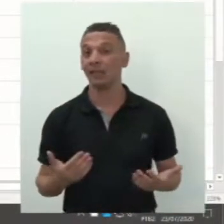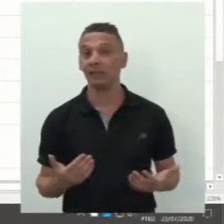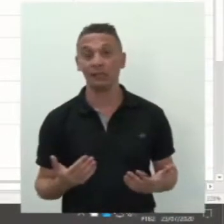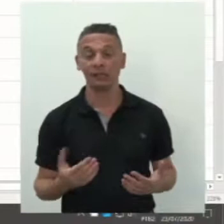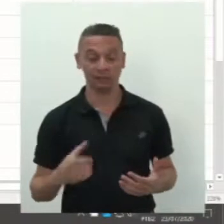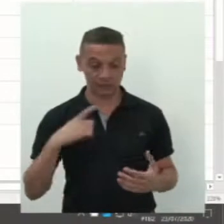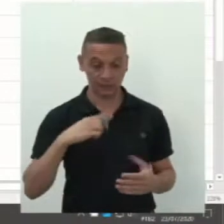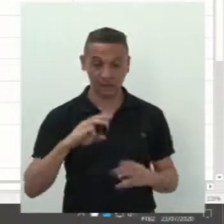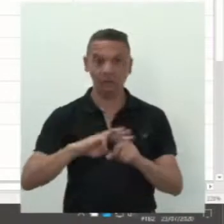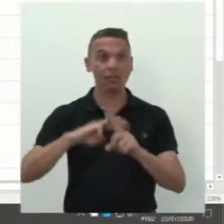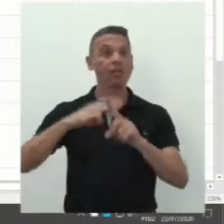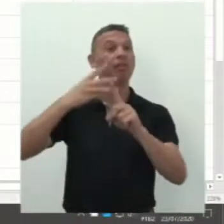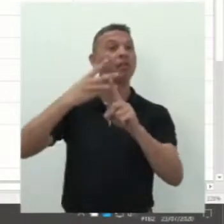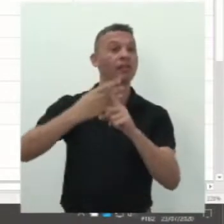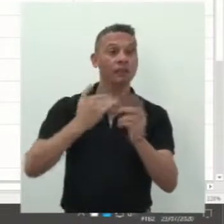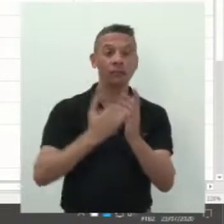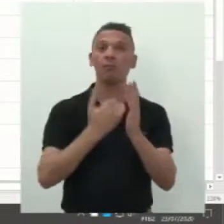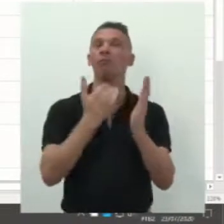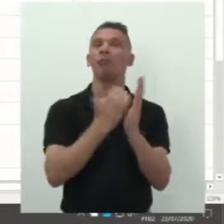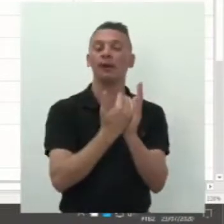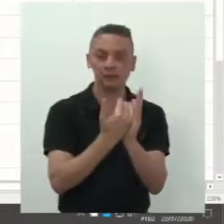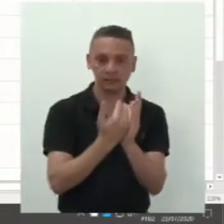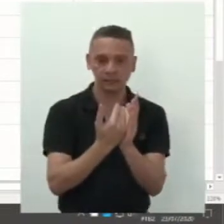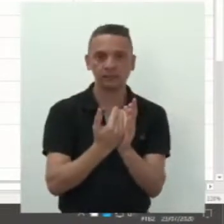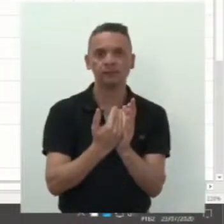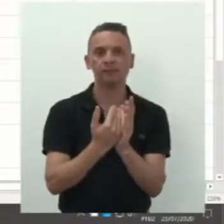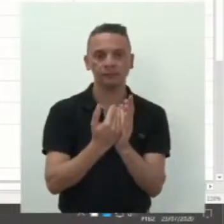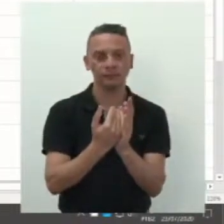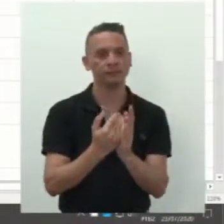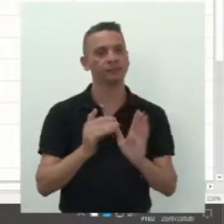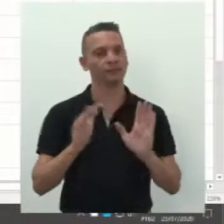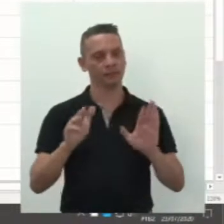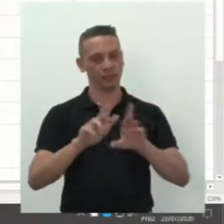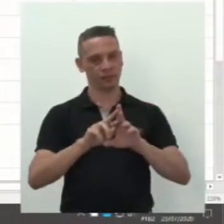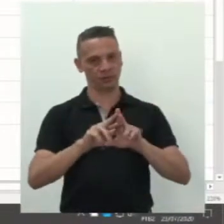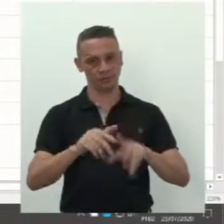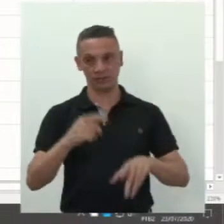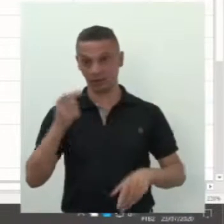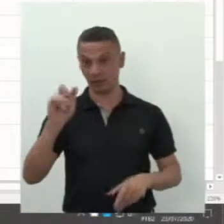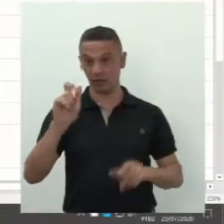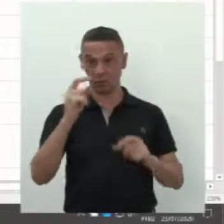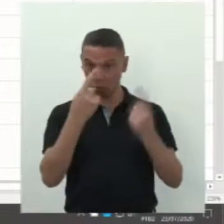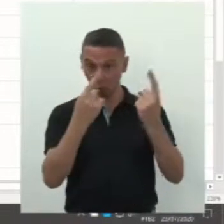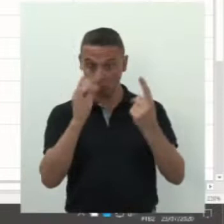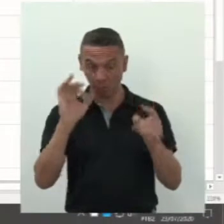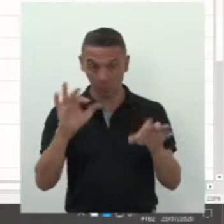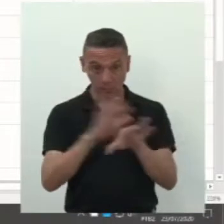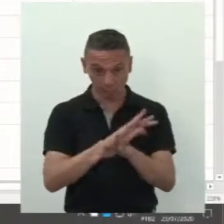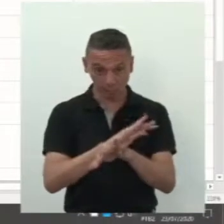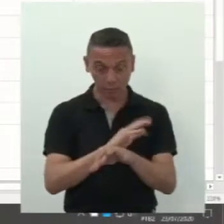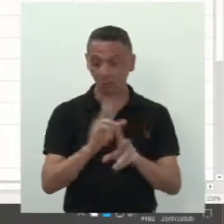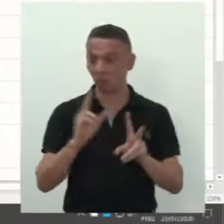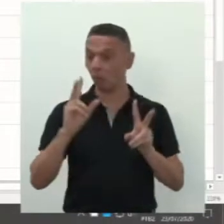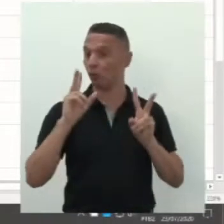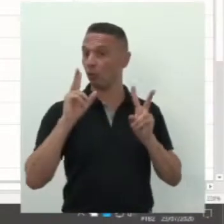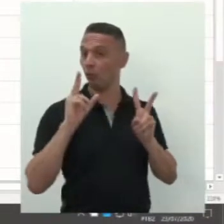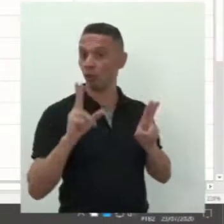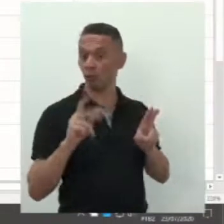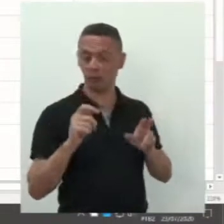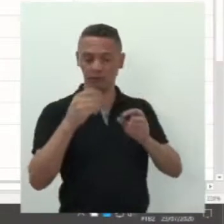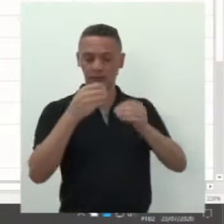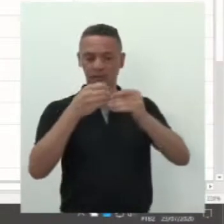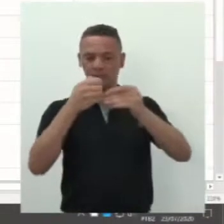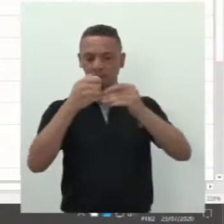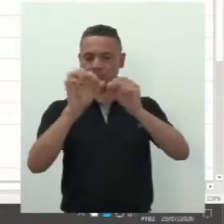3 colunas. Preciso fazer isso para as 3? Não. Se você já fez para uma, do mesmo jeito que você arrasta